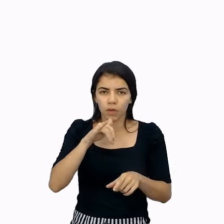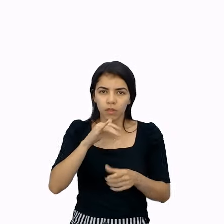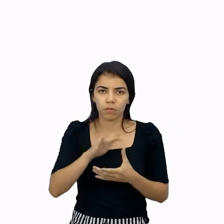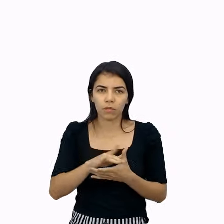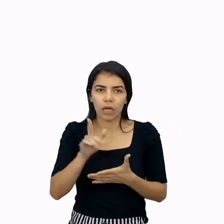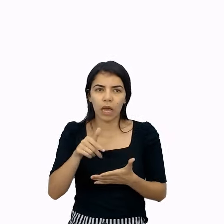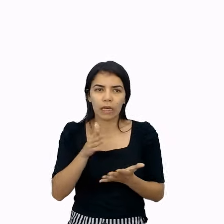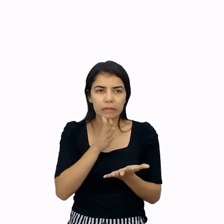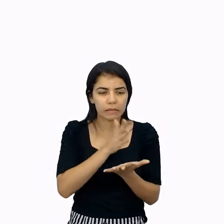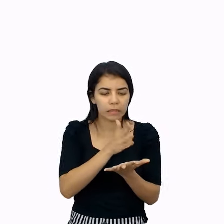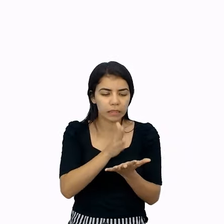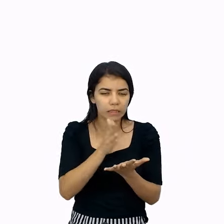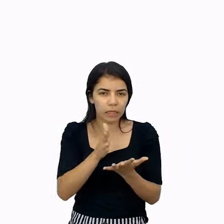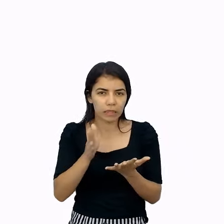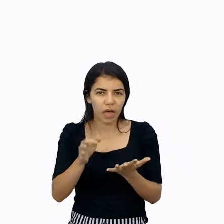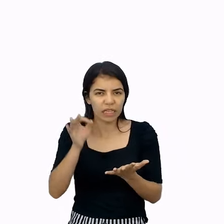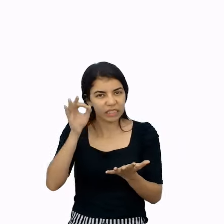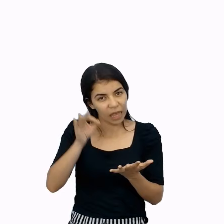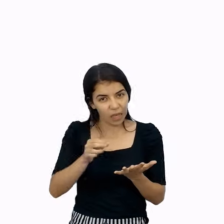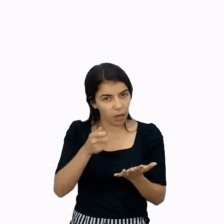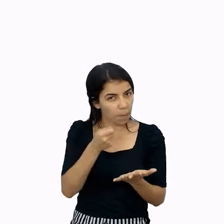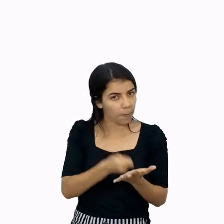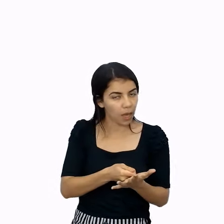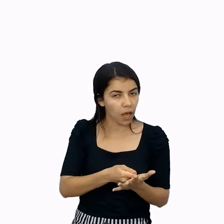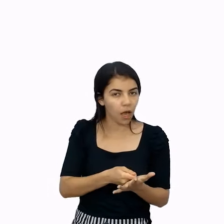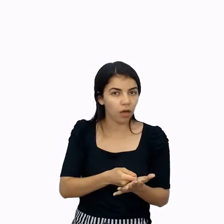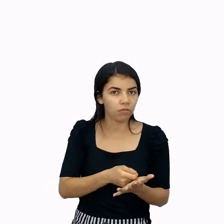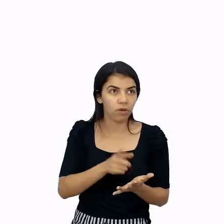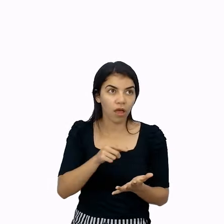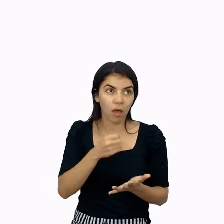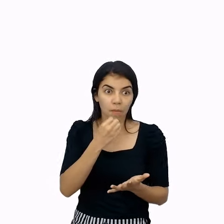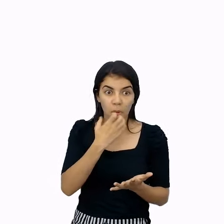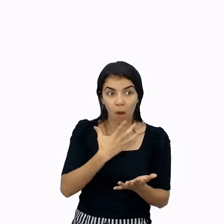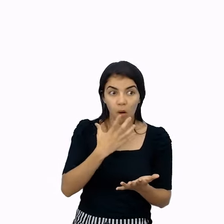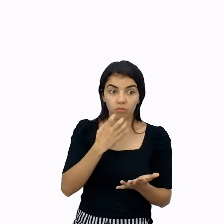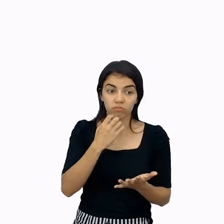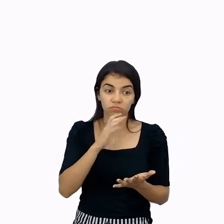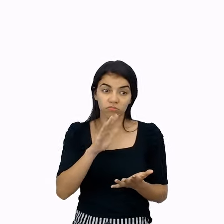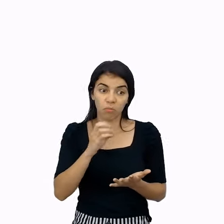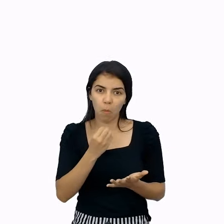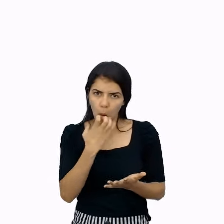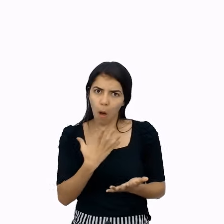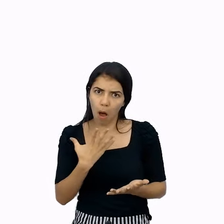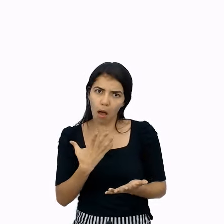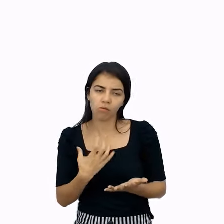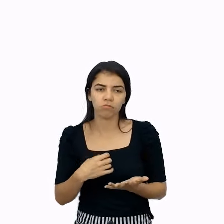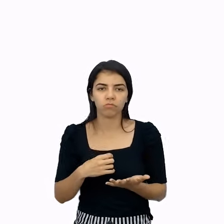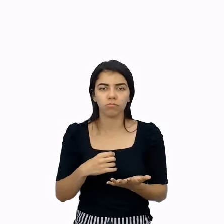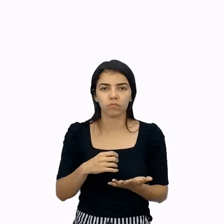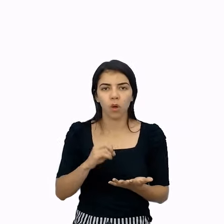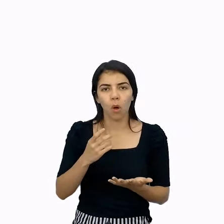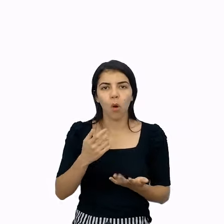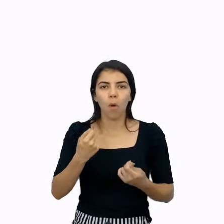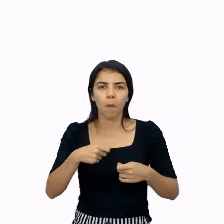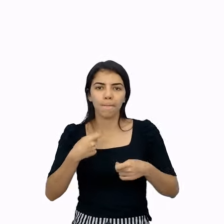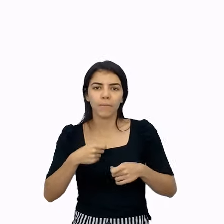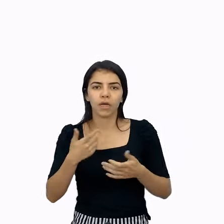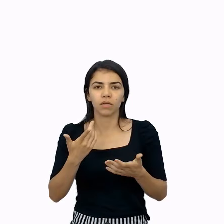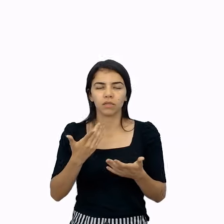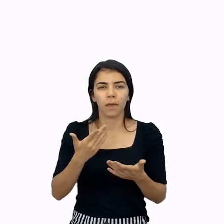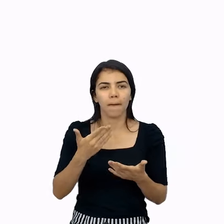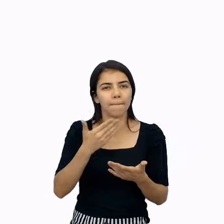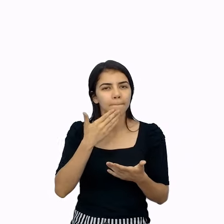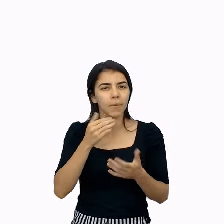certos parâmetros onde eu estabeleço muito bom, bom, né? Então, que precisa e requer